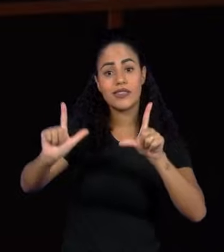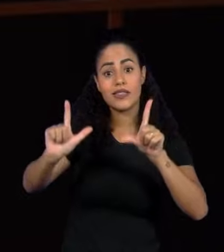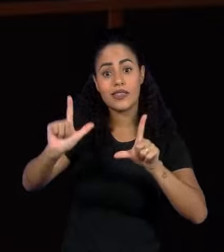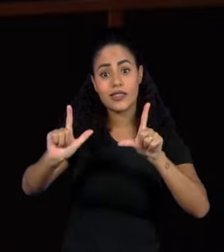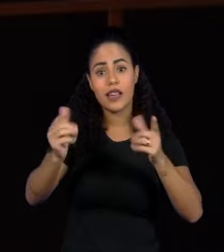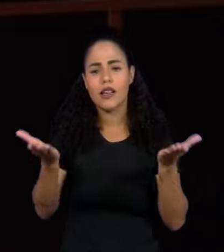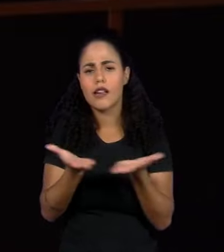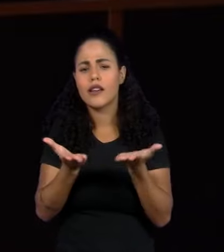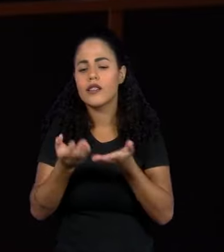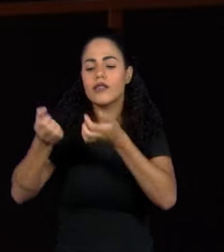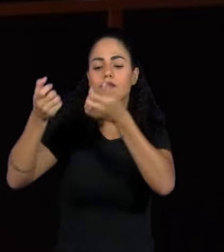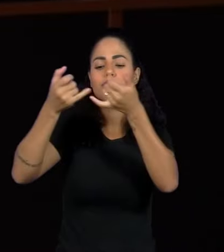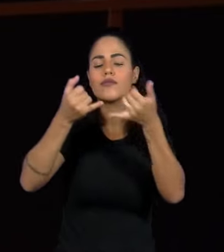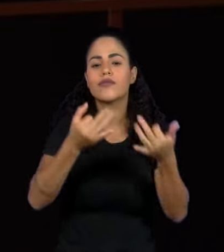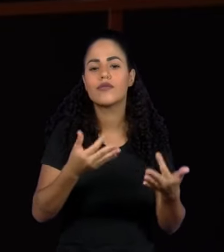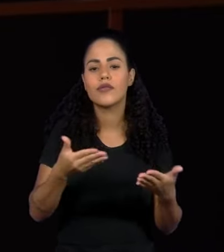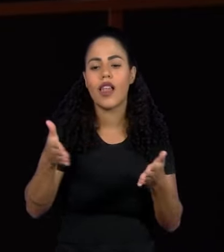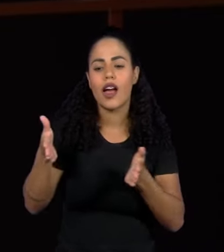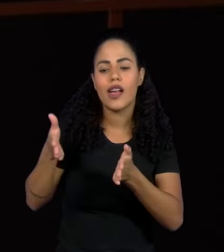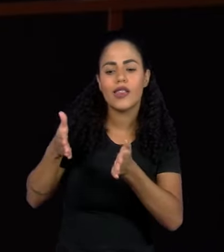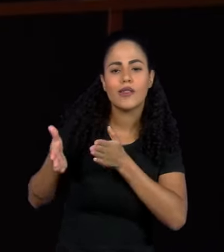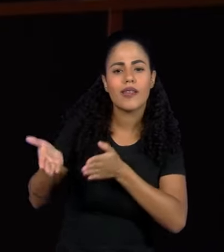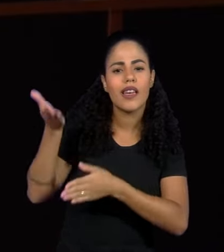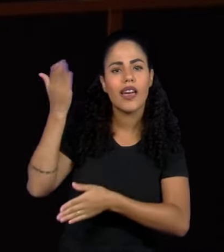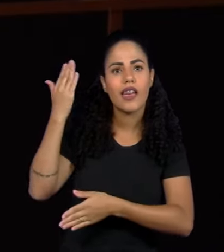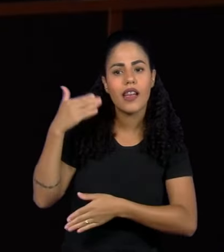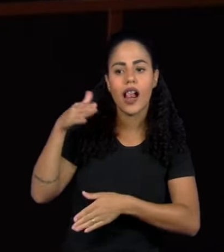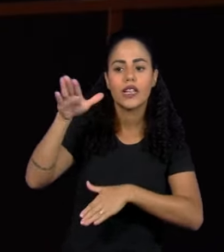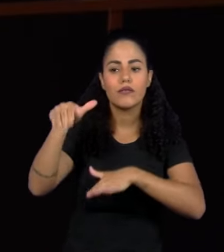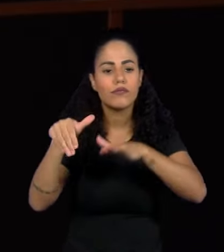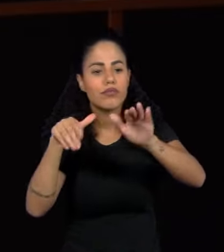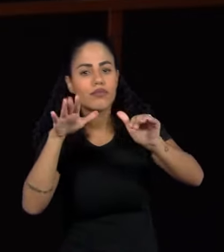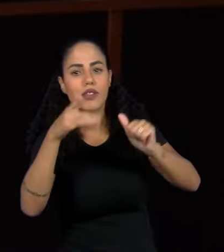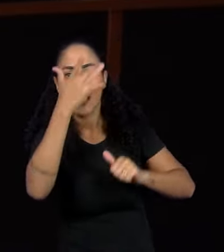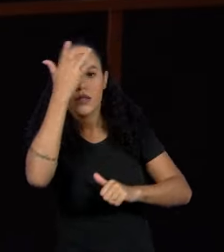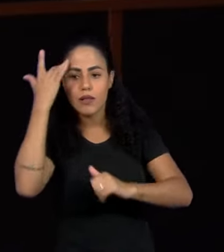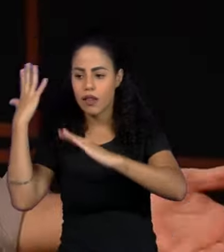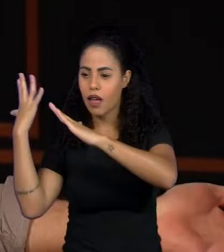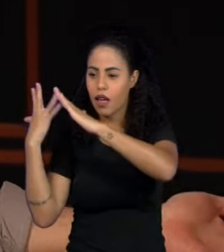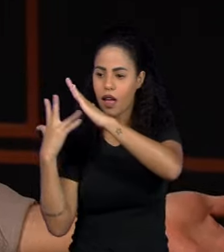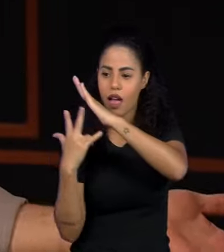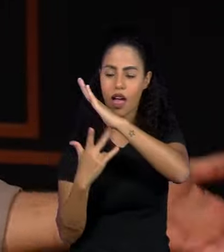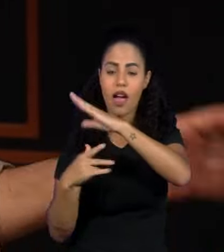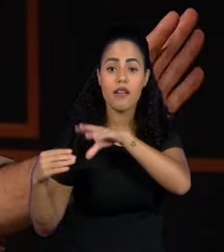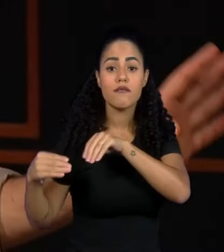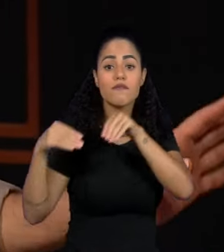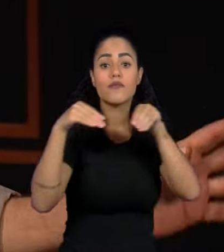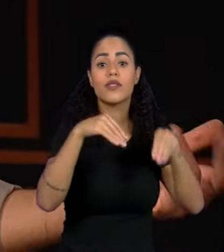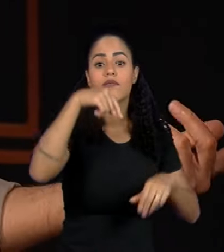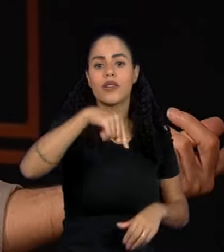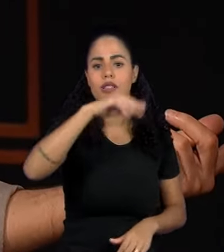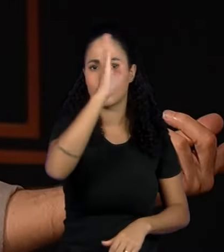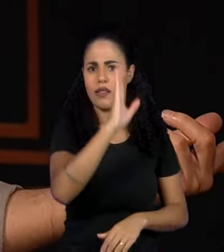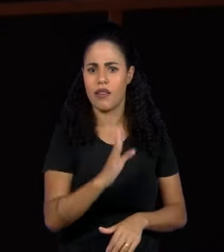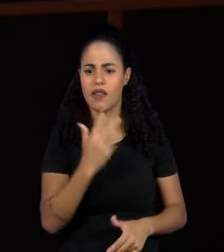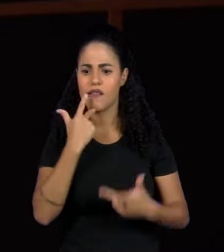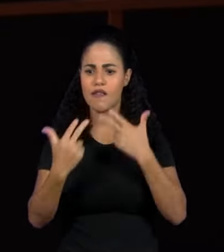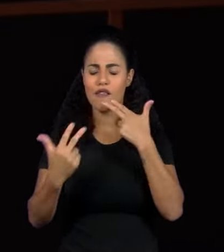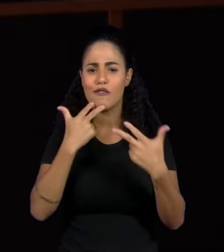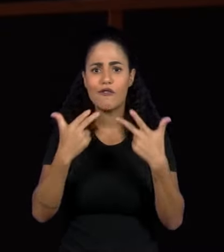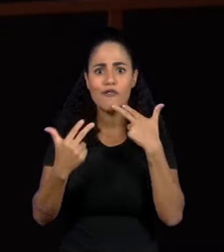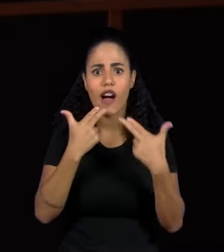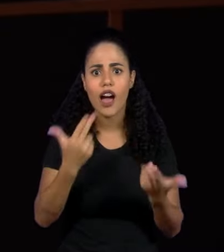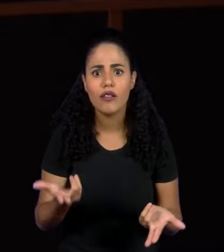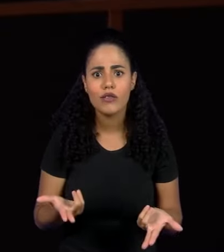vai nos contar sobre o tempo em que ela recepcionava os artistas estrangeiros que vinham ao Brasil. Sim, porque ela fala vários idiomas, né?